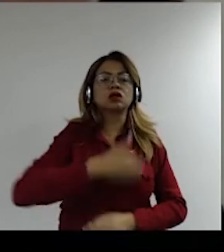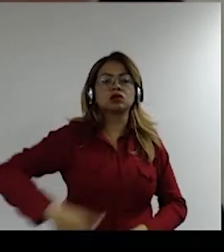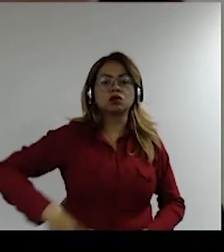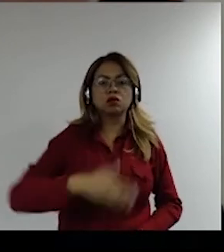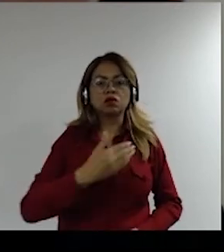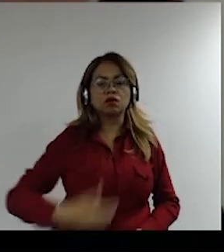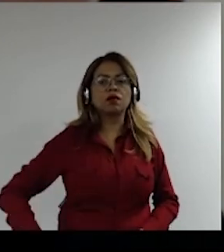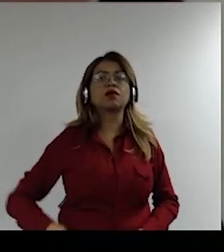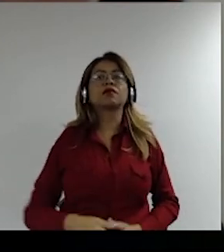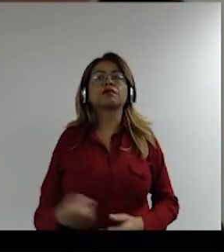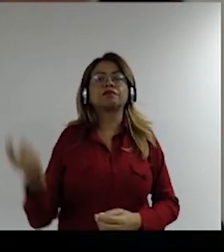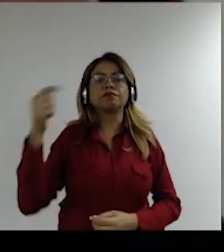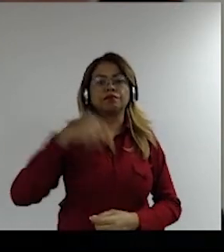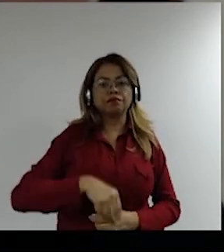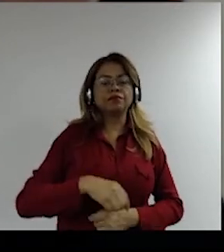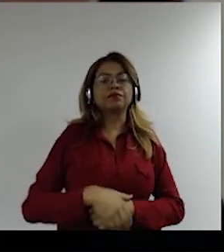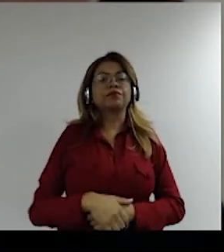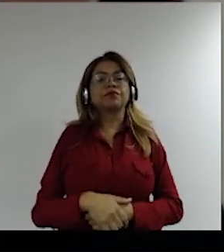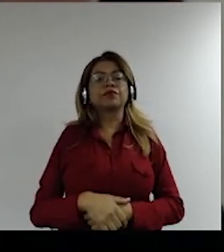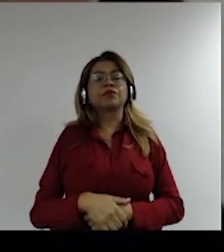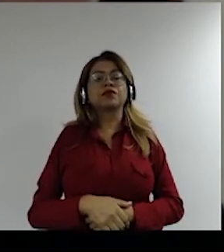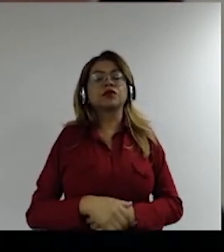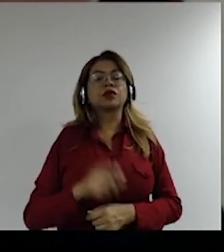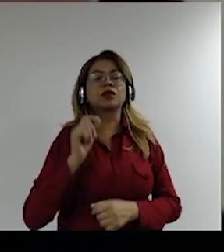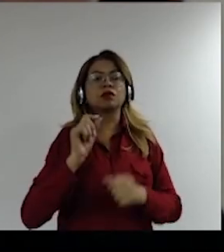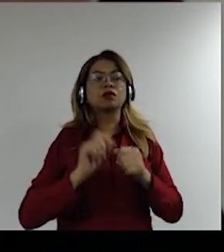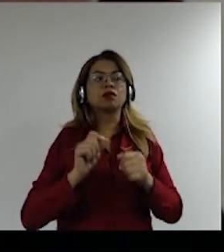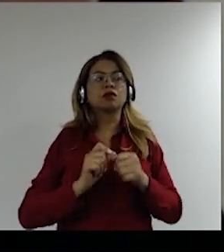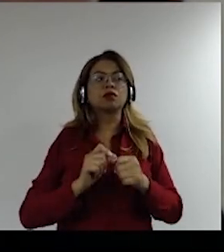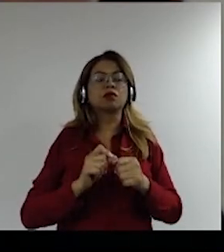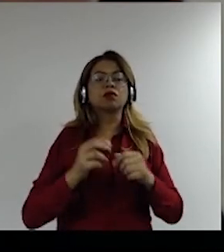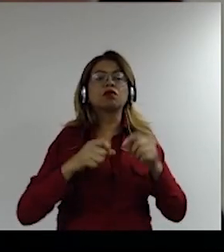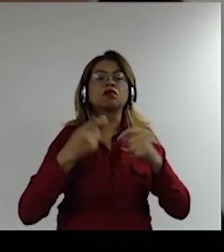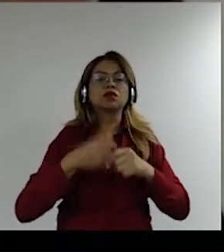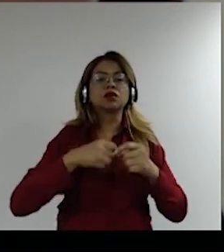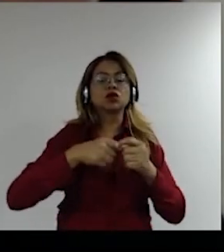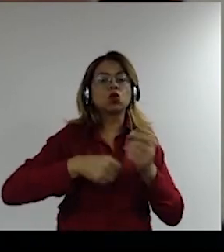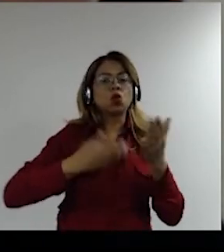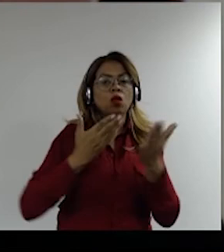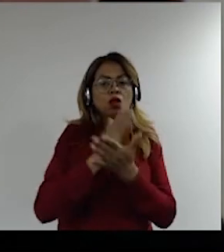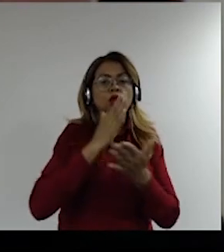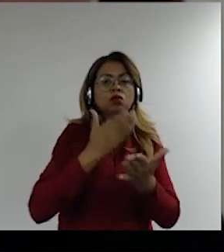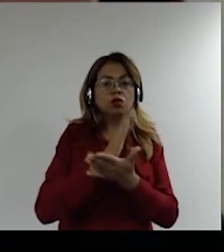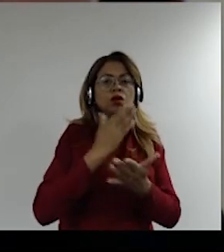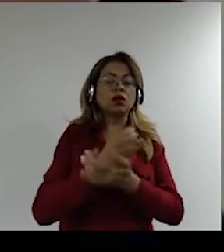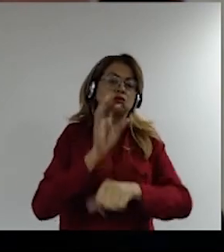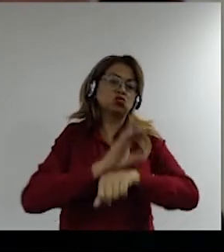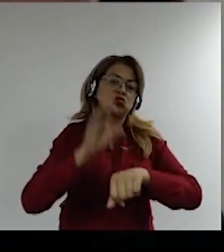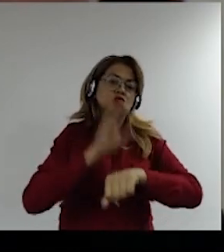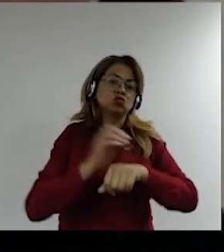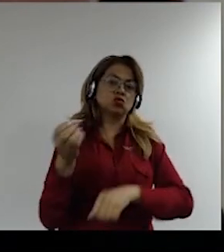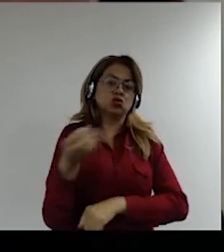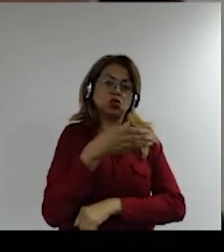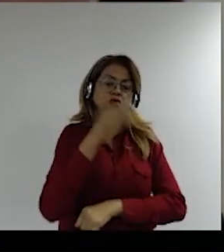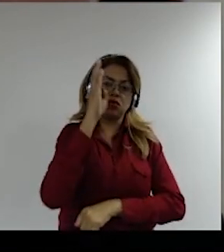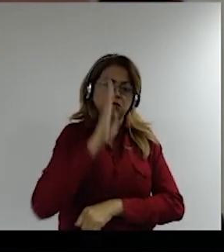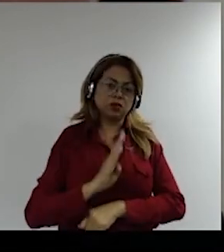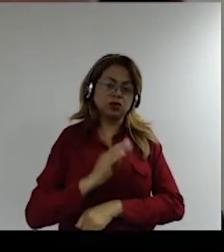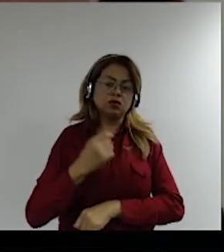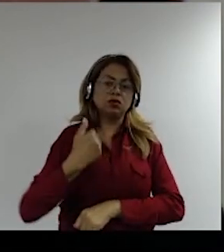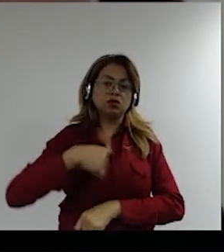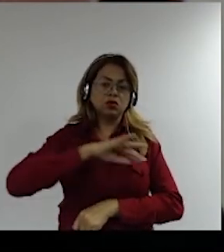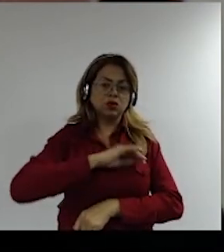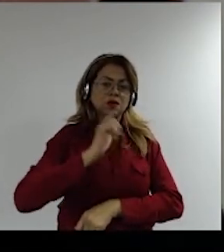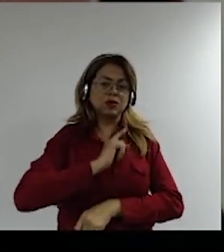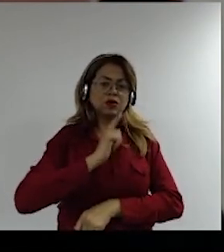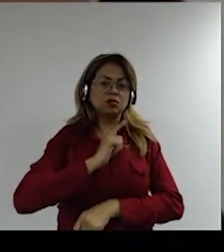governos, vem para cá, 4, fazendo autorizações para a criação de cursos novos no Brasil. Nós temos